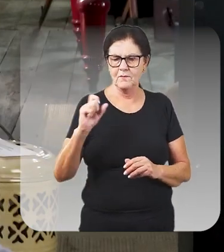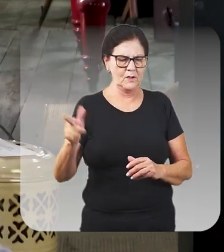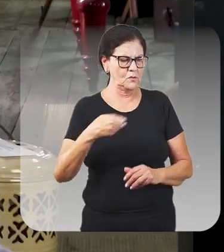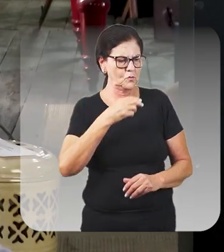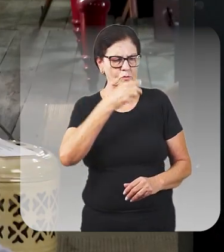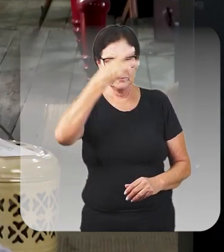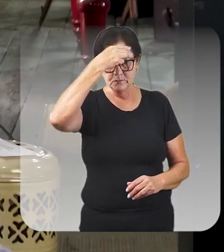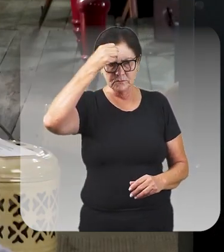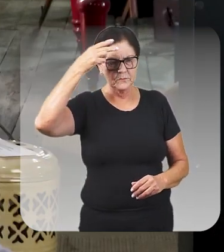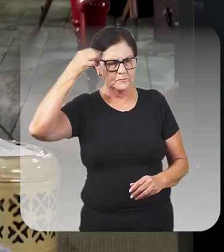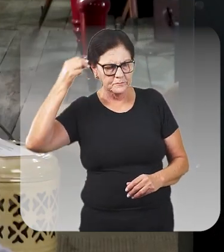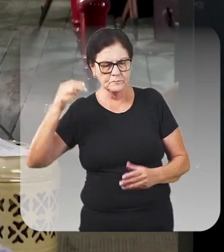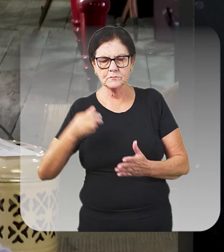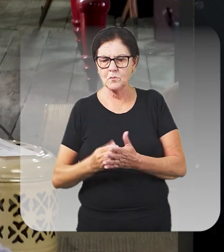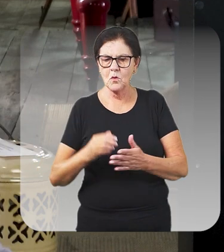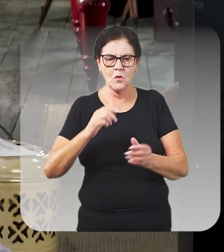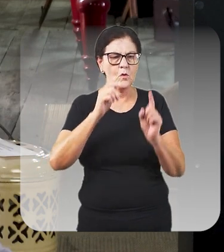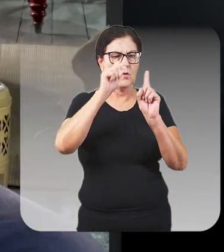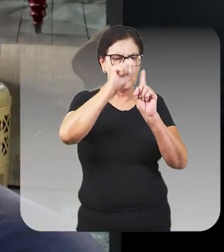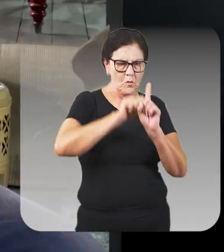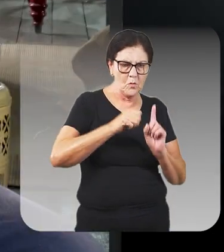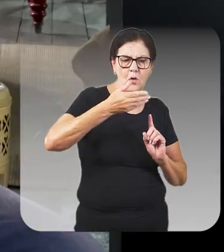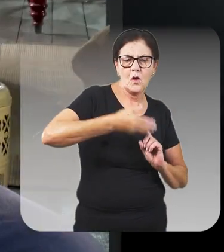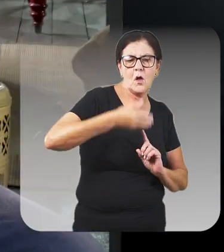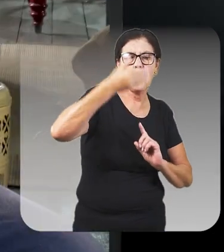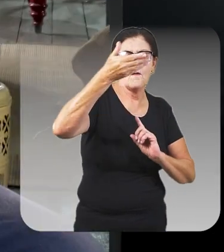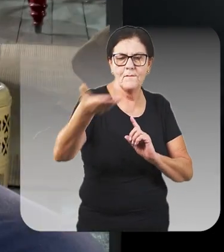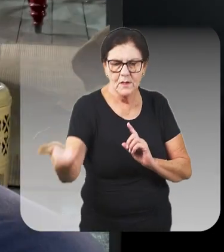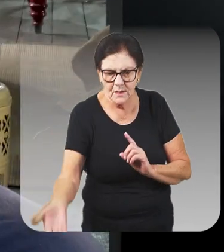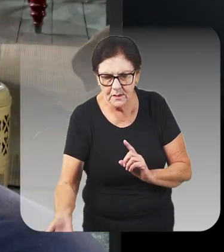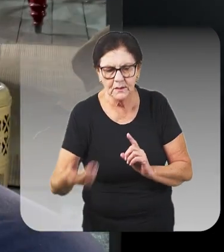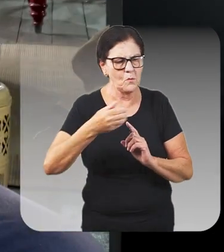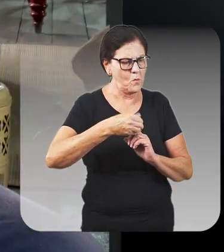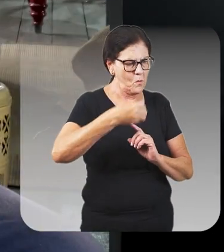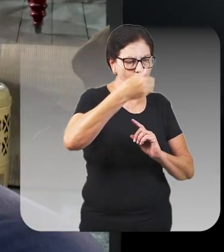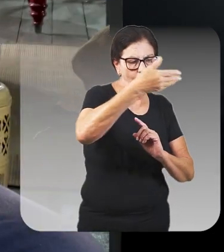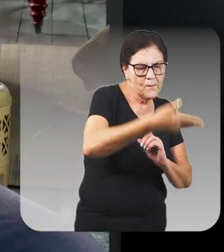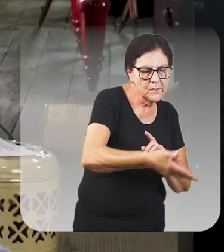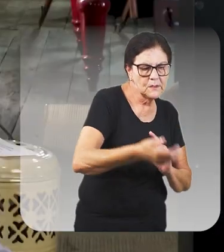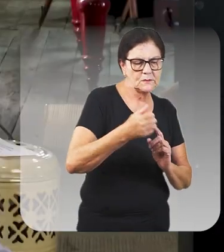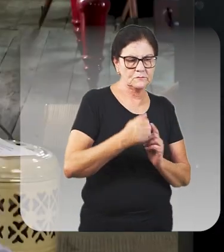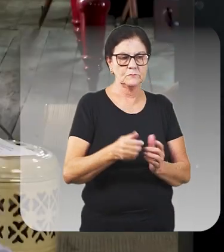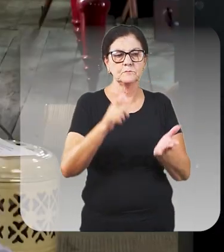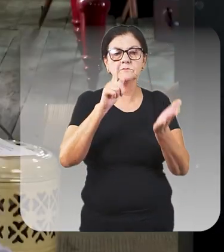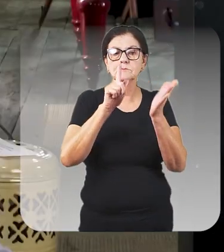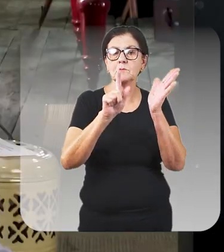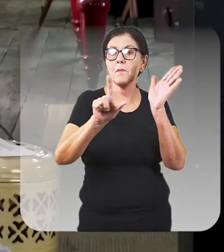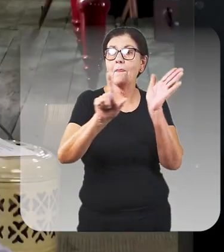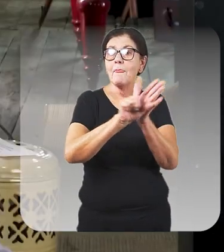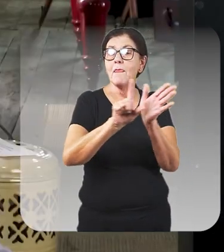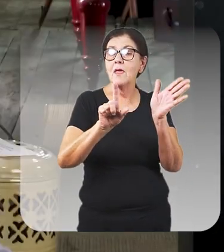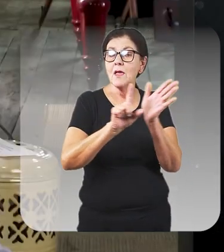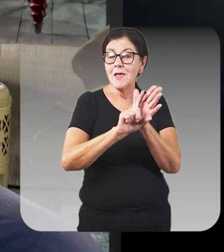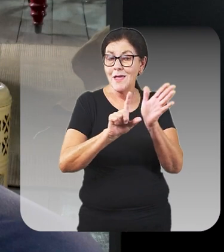as autoridades, a escola Newton Prado, os vereadores, a população em geral, e fazemos a